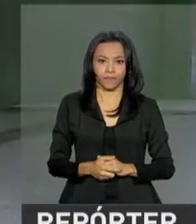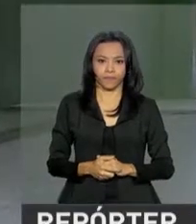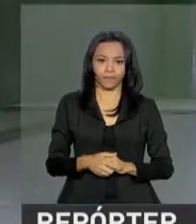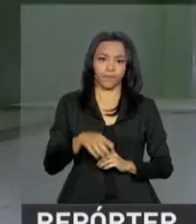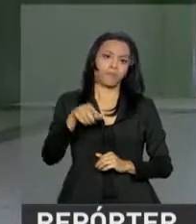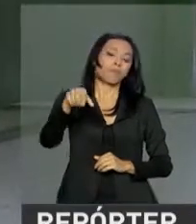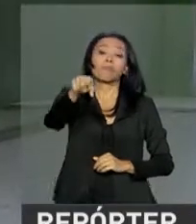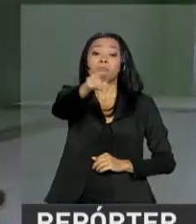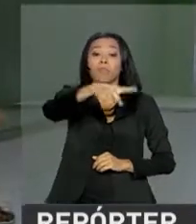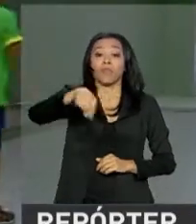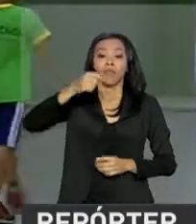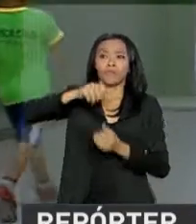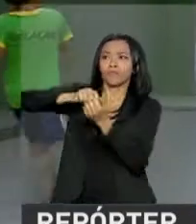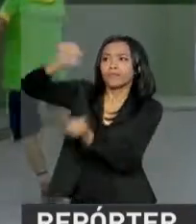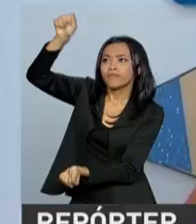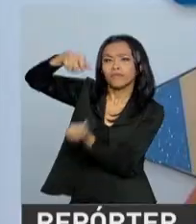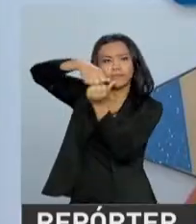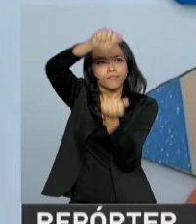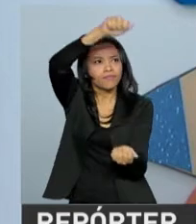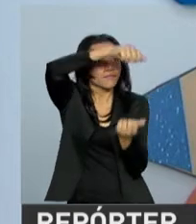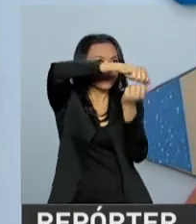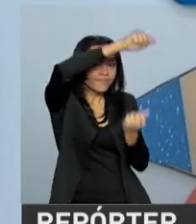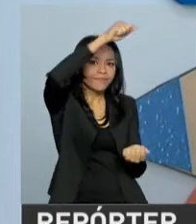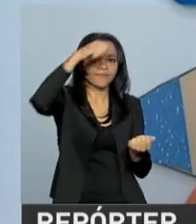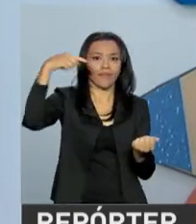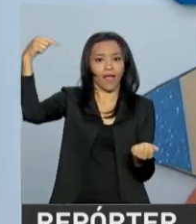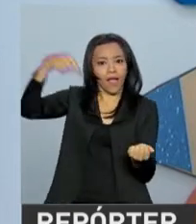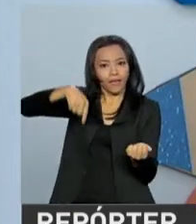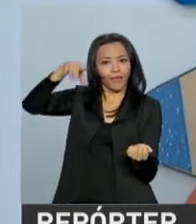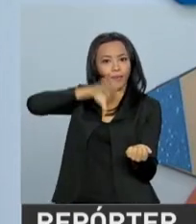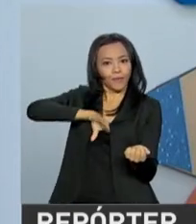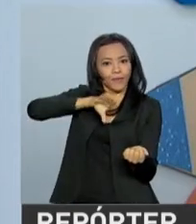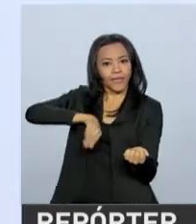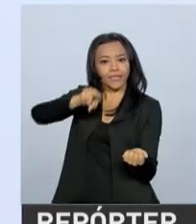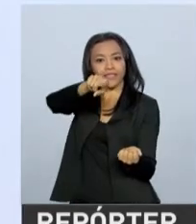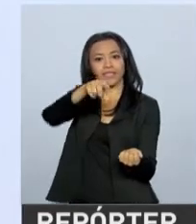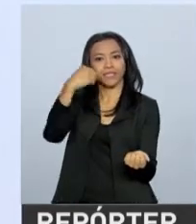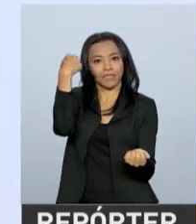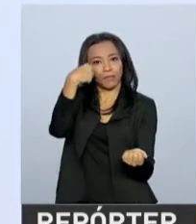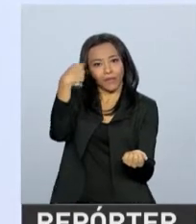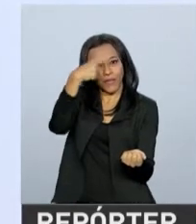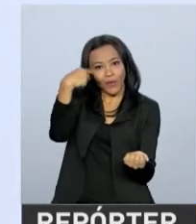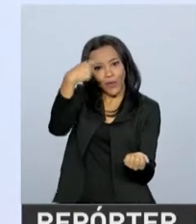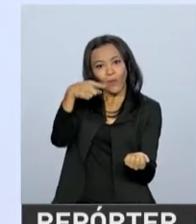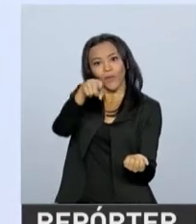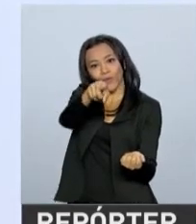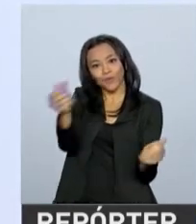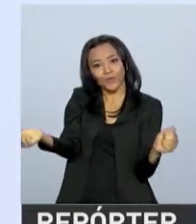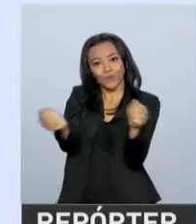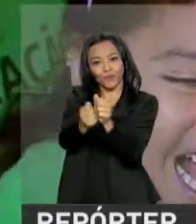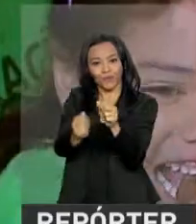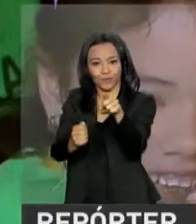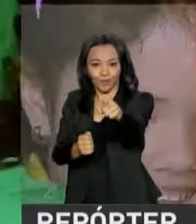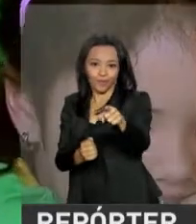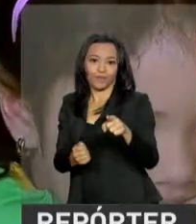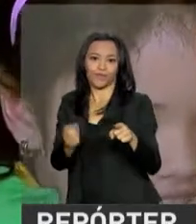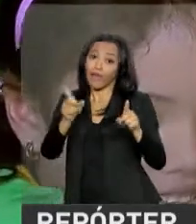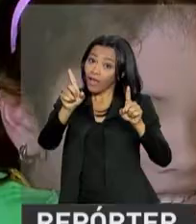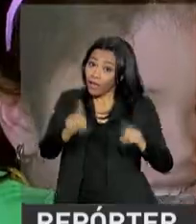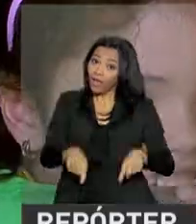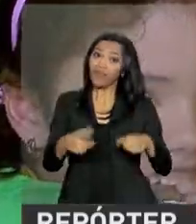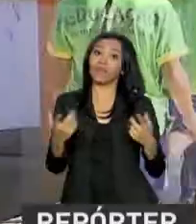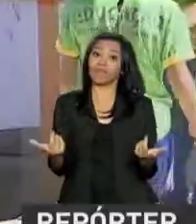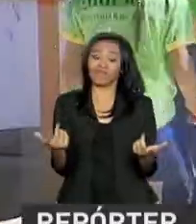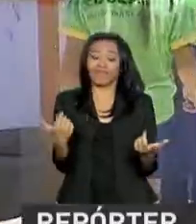Os cartazes nas paredes indicam, aqui, o português e o espanhol convivem logo nas primeiras letras, uma realidade